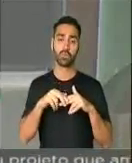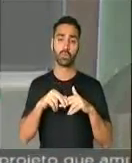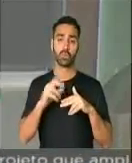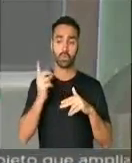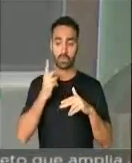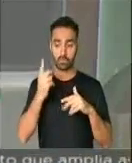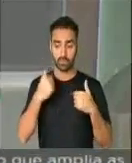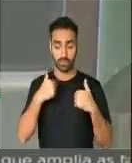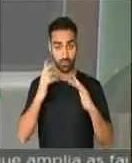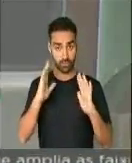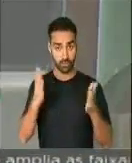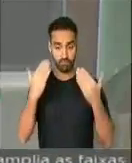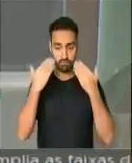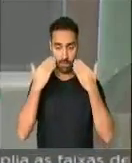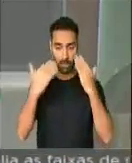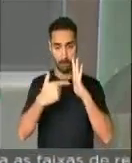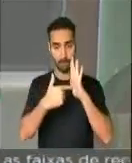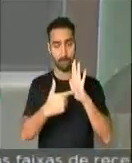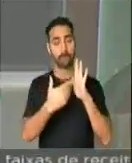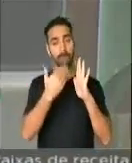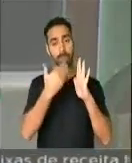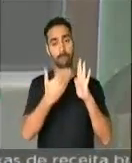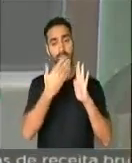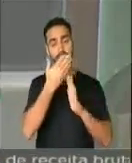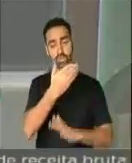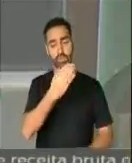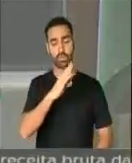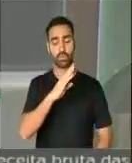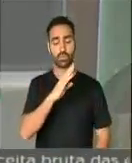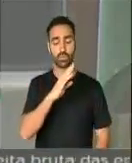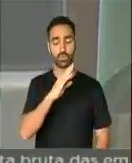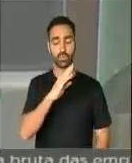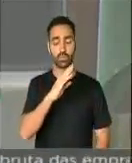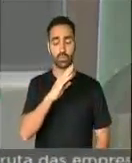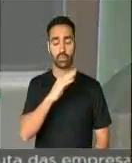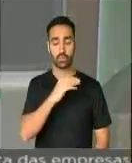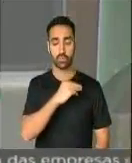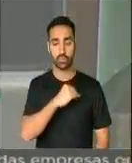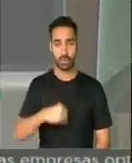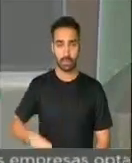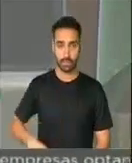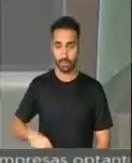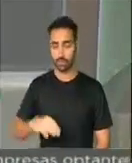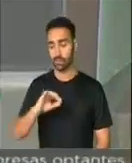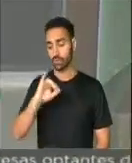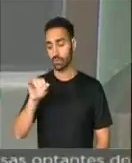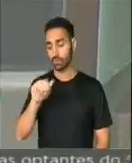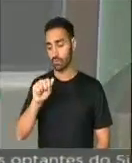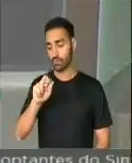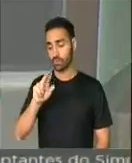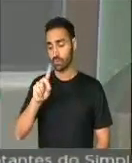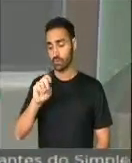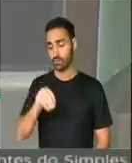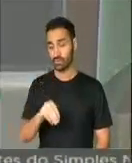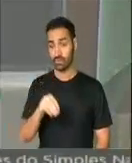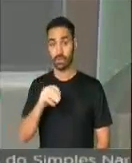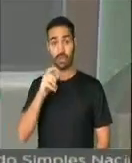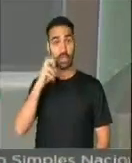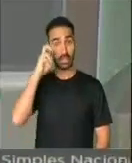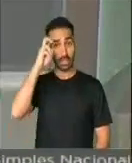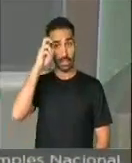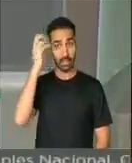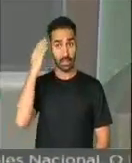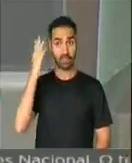deputado, apresentei um pedido à polícia, ao ministro Torquato Jardim, e na quinta-feira passada foi autorizada